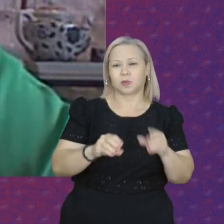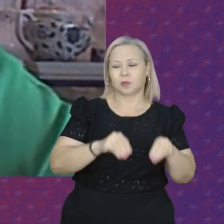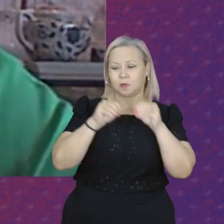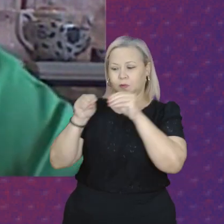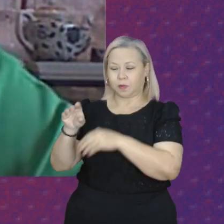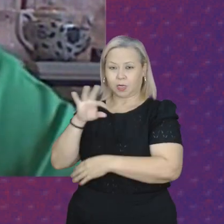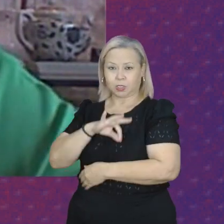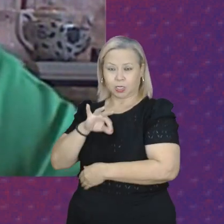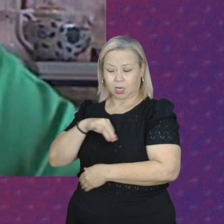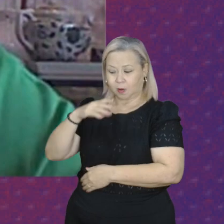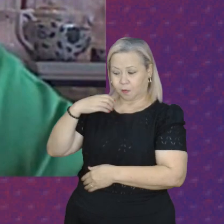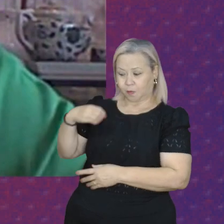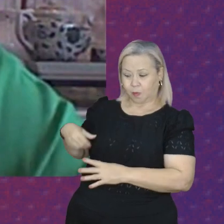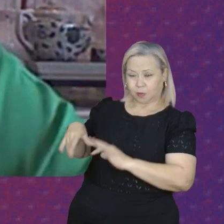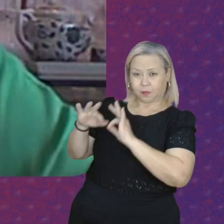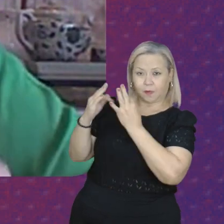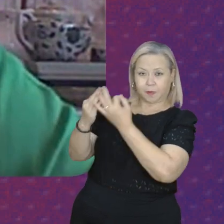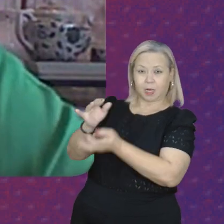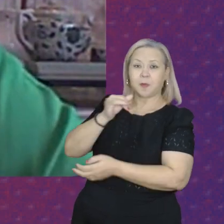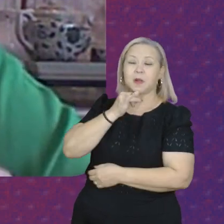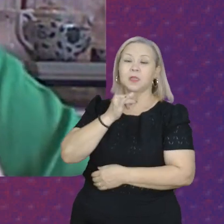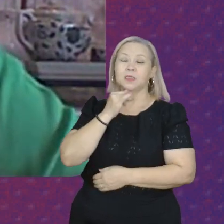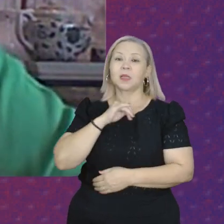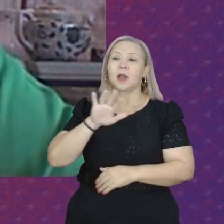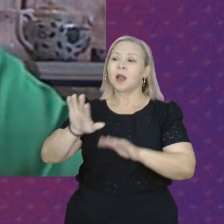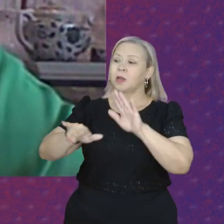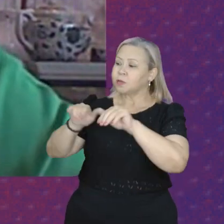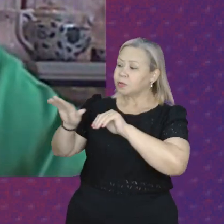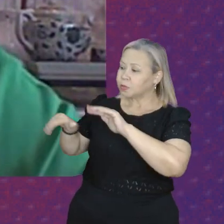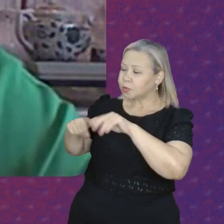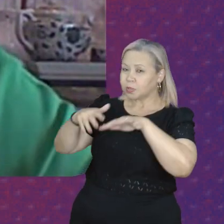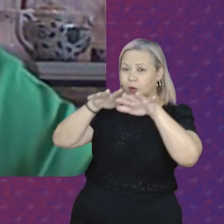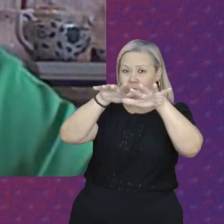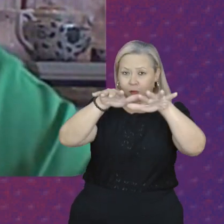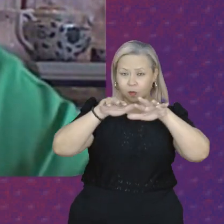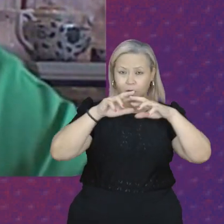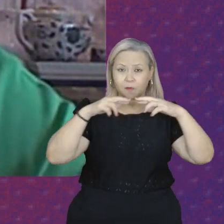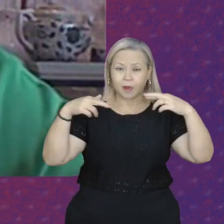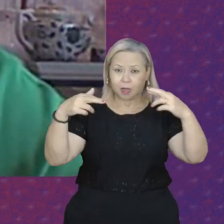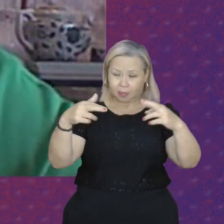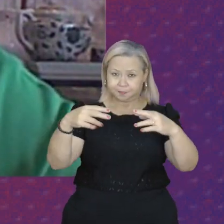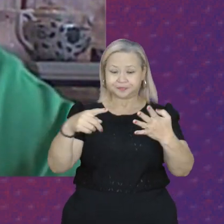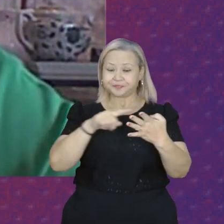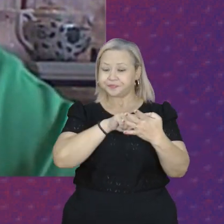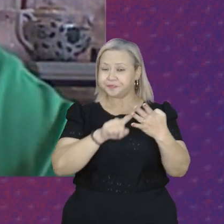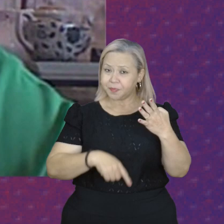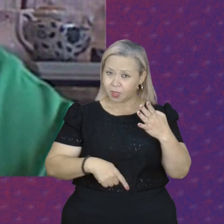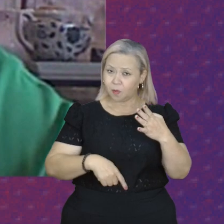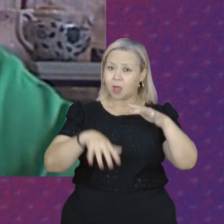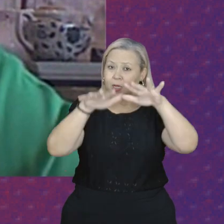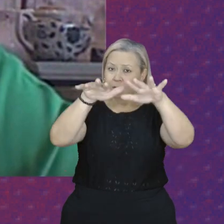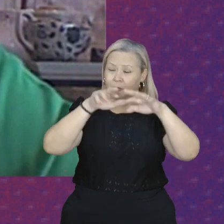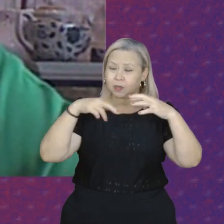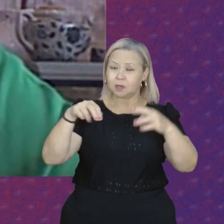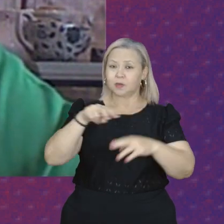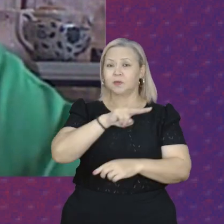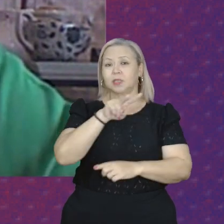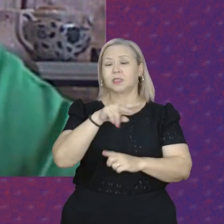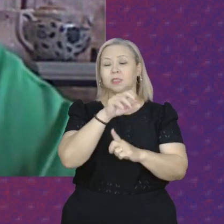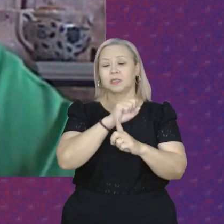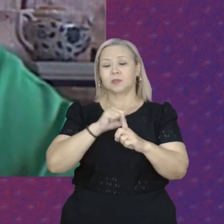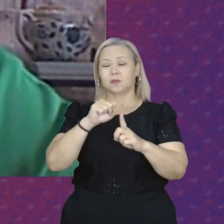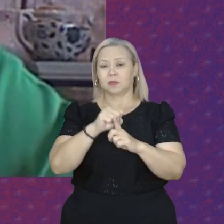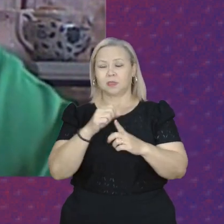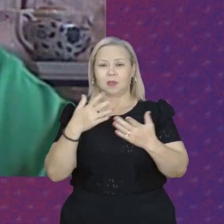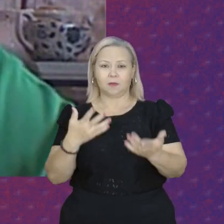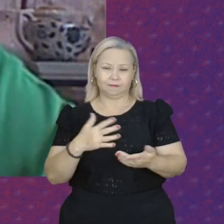no Bolsa Família, ele chama a Conferência Nacional, a 4ª Conferência Nacional de Assistência Social, e